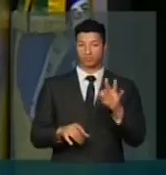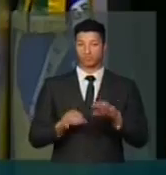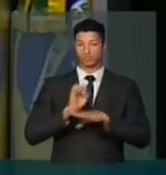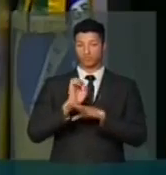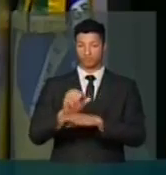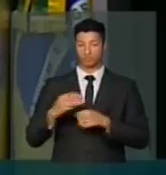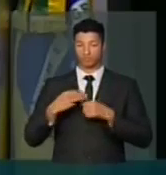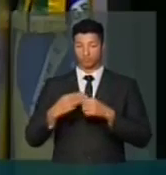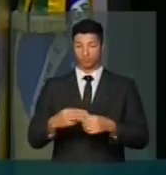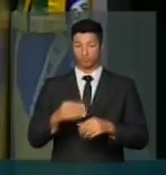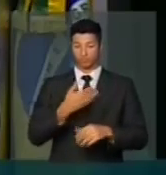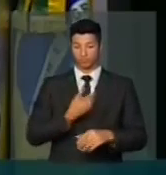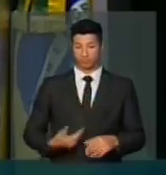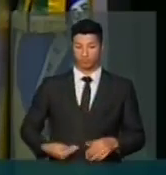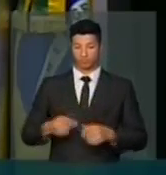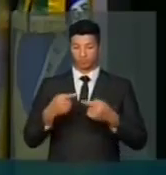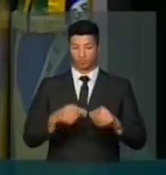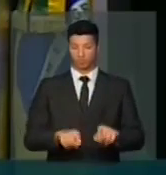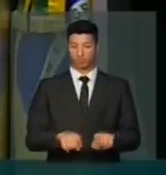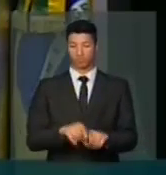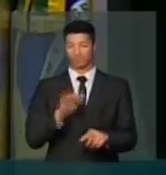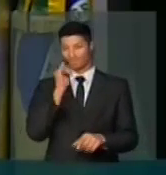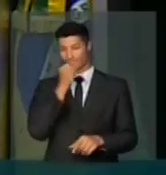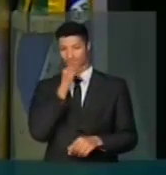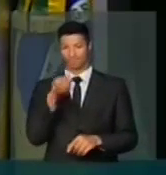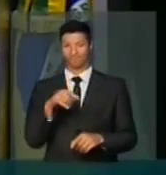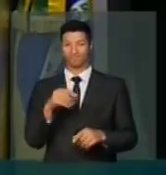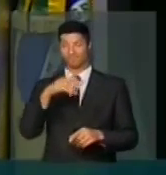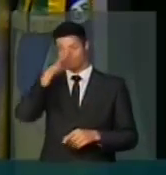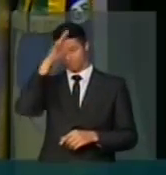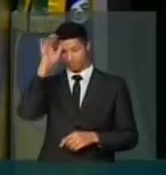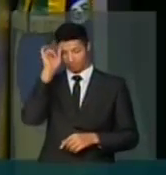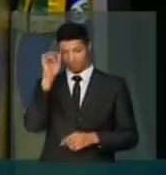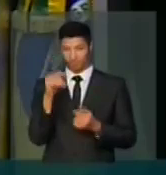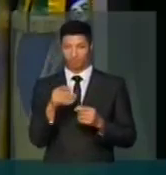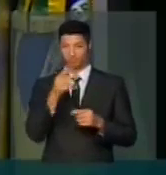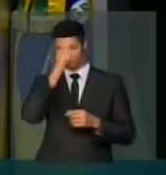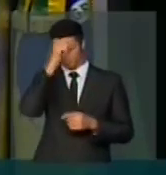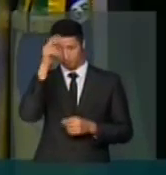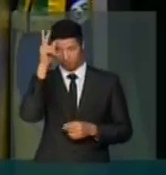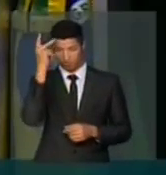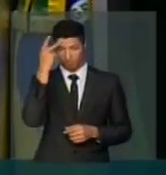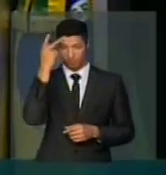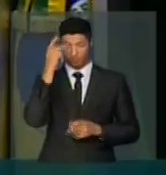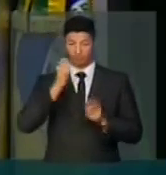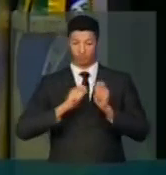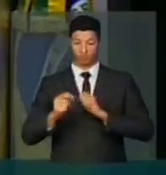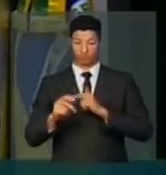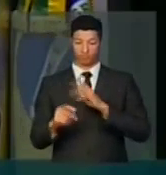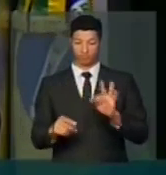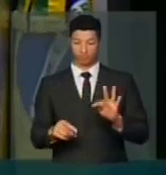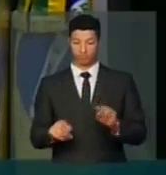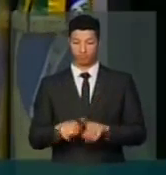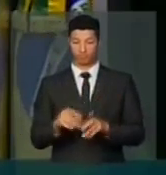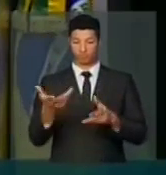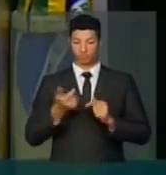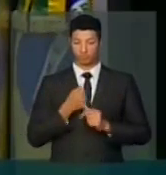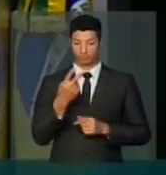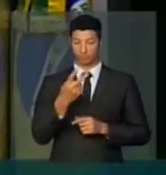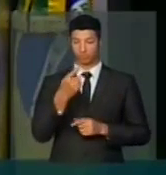e municípios governados pela oposição. Infelizmente, é o caso de Manaus. A Prefeitura de São Paulo, administrada pelo PT,